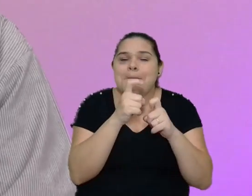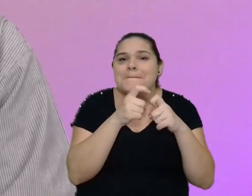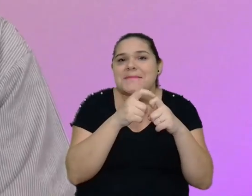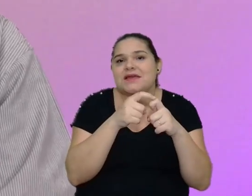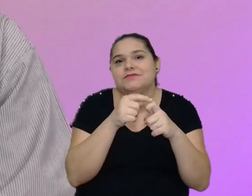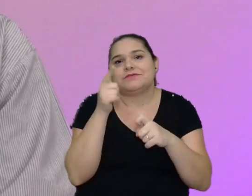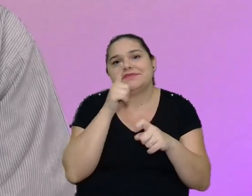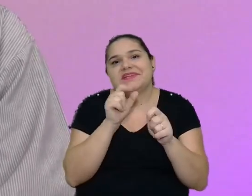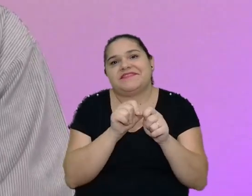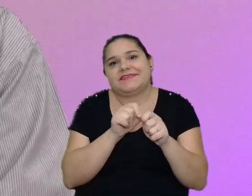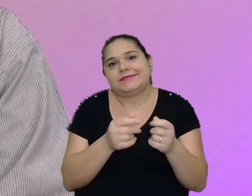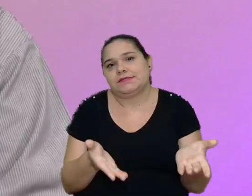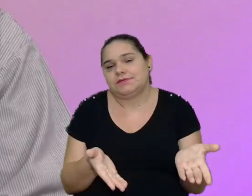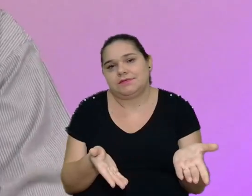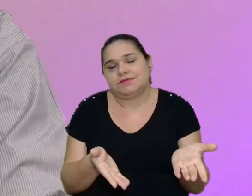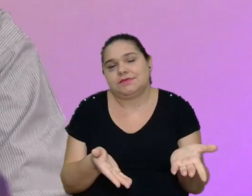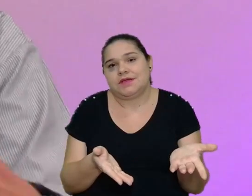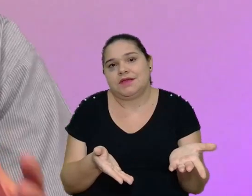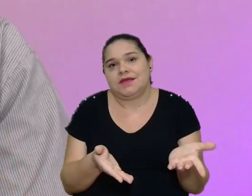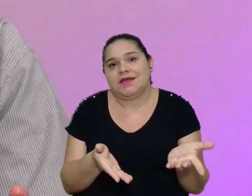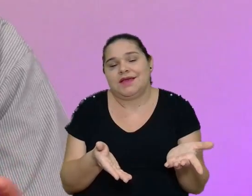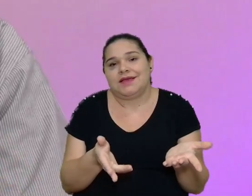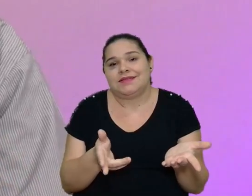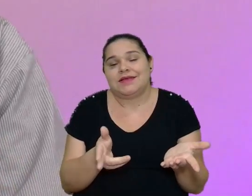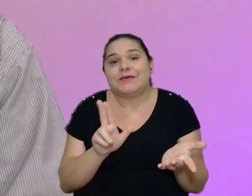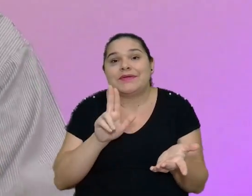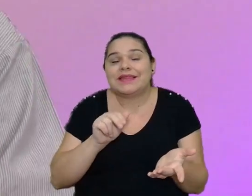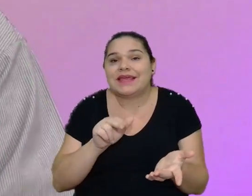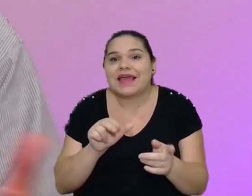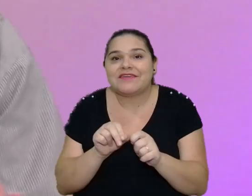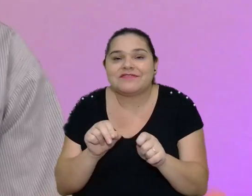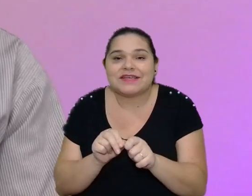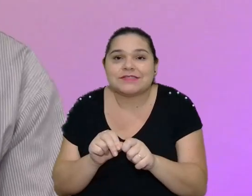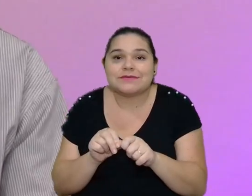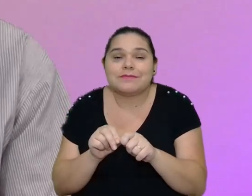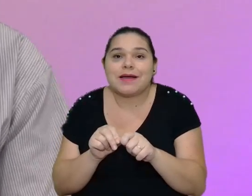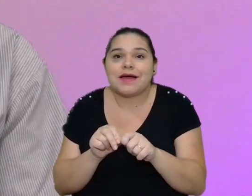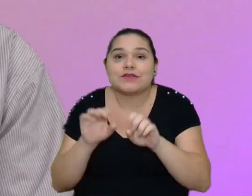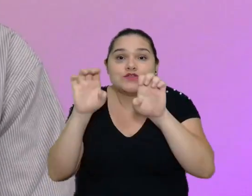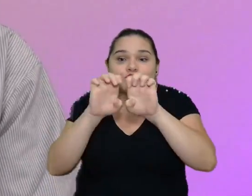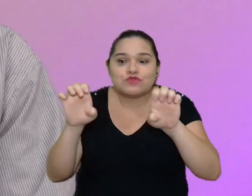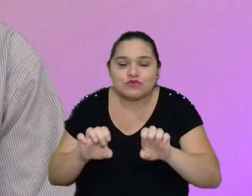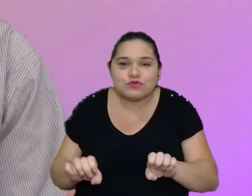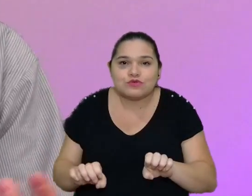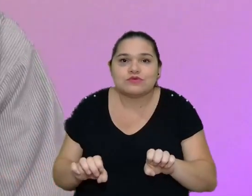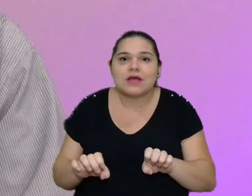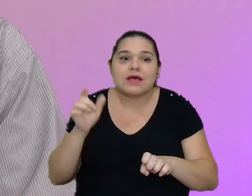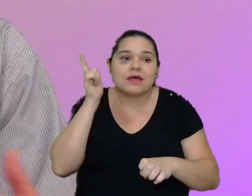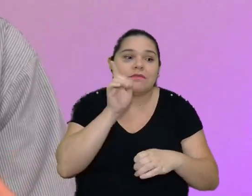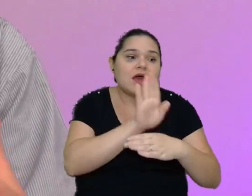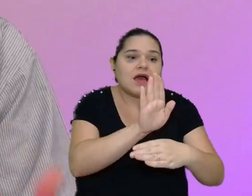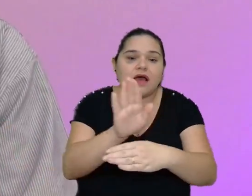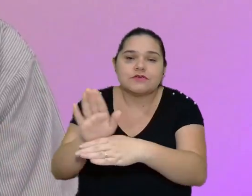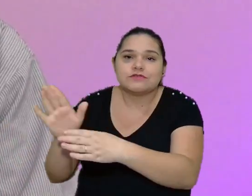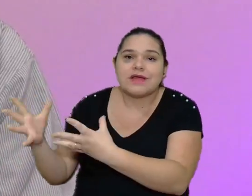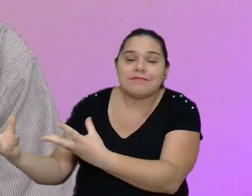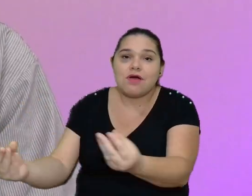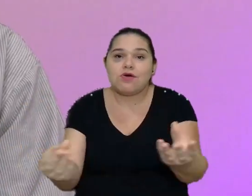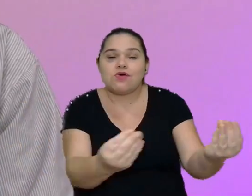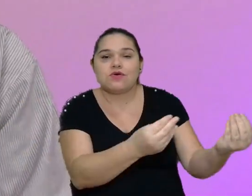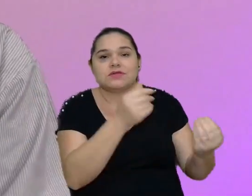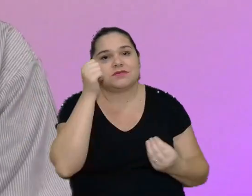Então, ninguém montou uma estrutura para realmente dar conta da demanda que está por vir, que existe, que vai